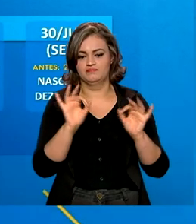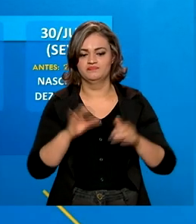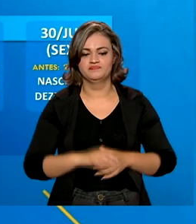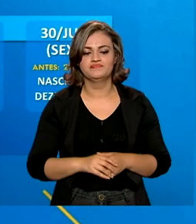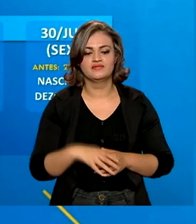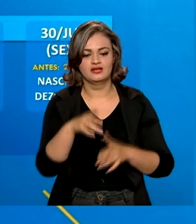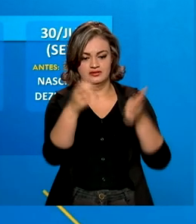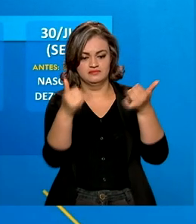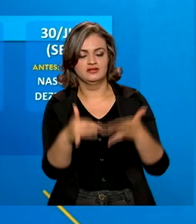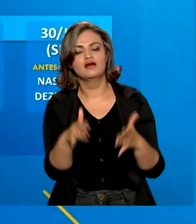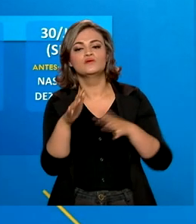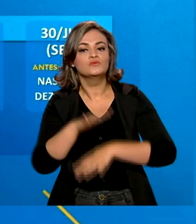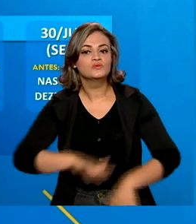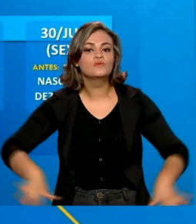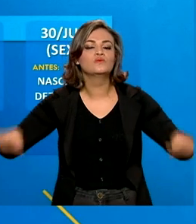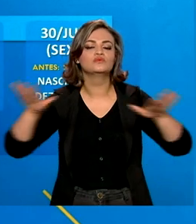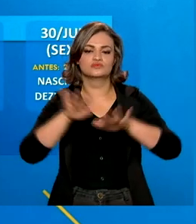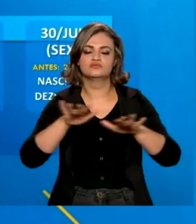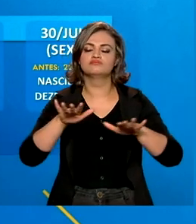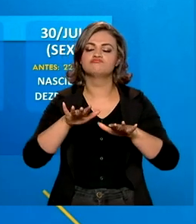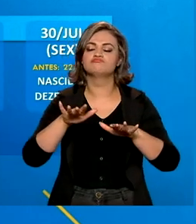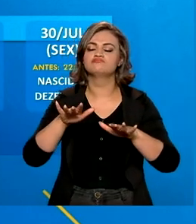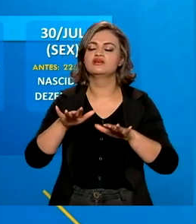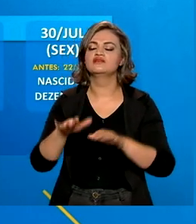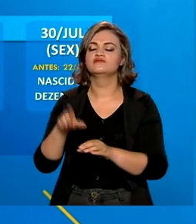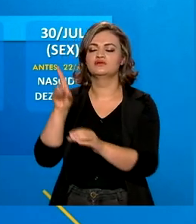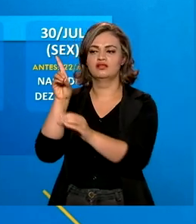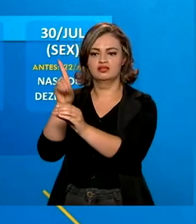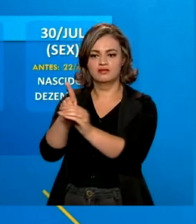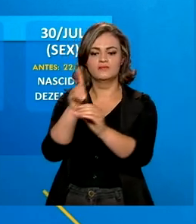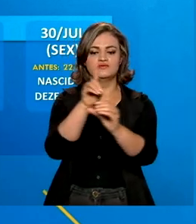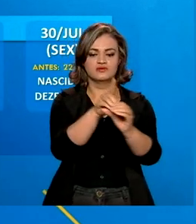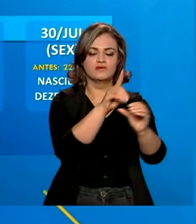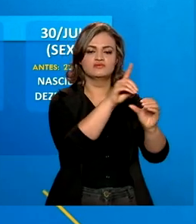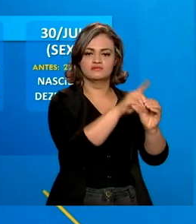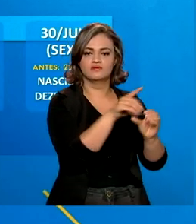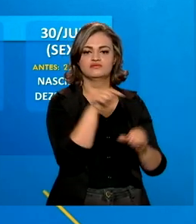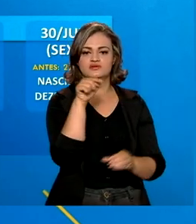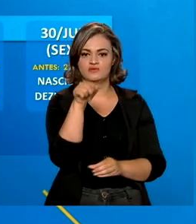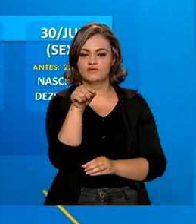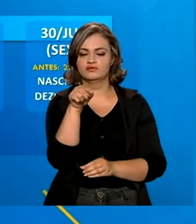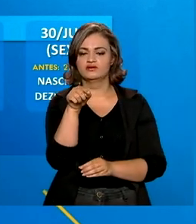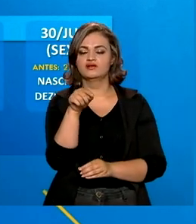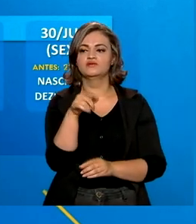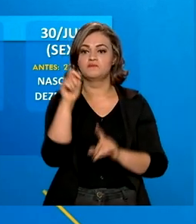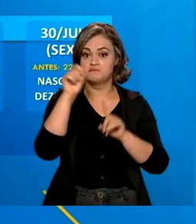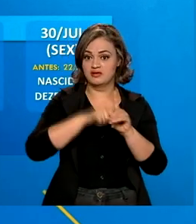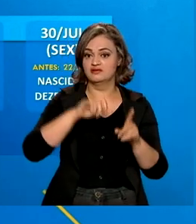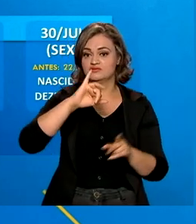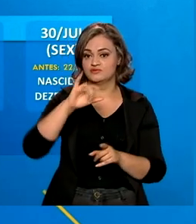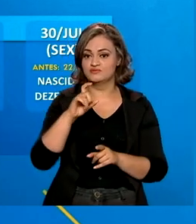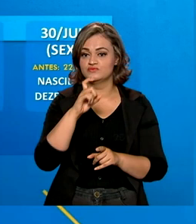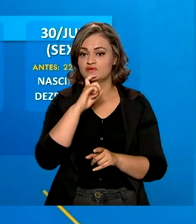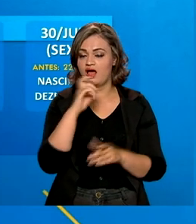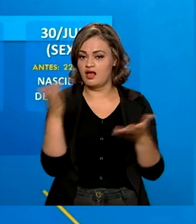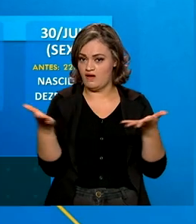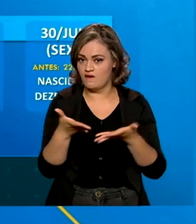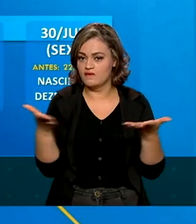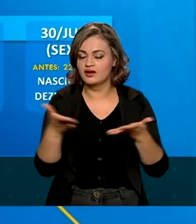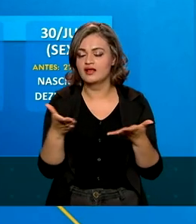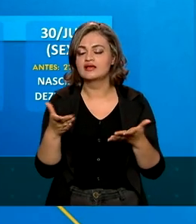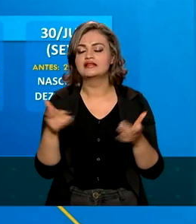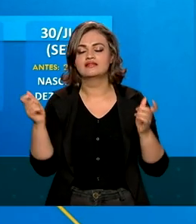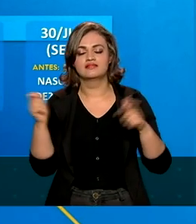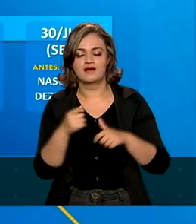Todos receberão depósitos nas suas contas digitais ainda no mês de julho e que podem